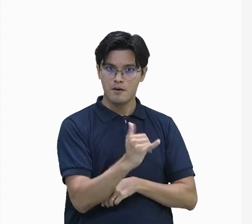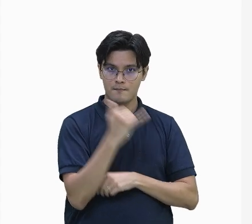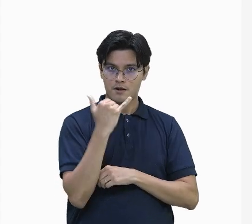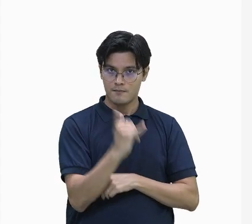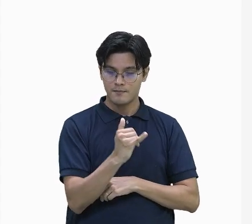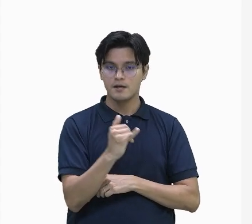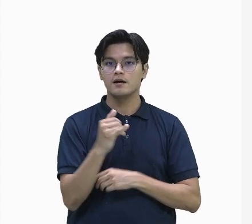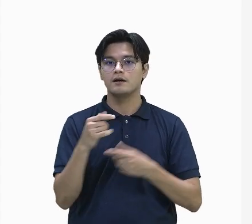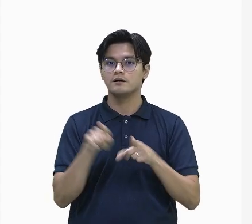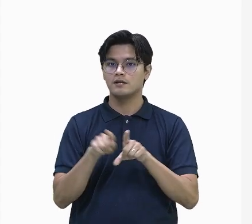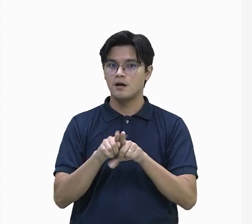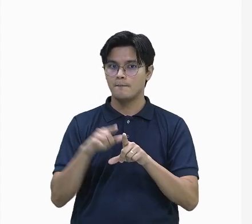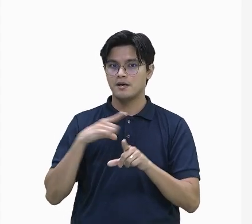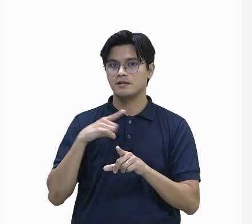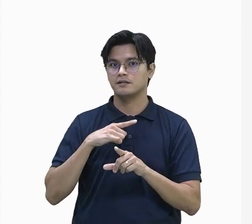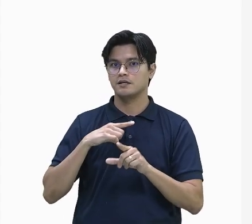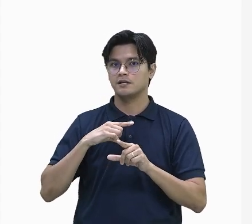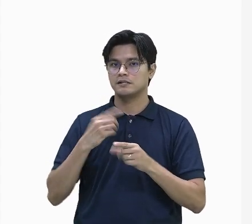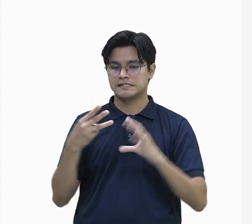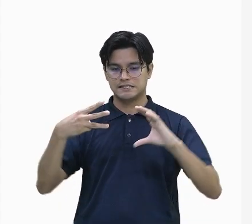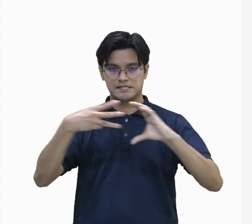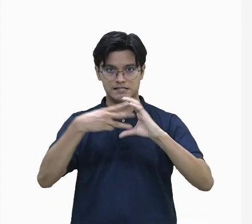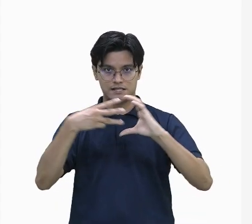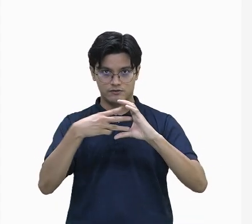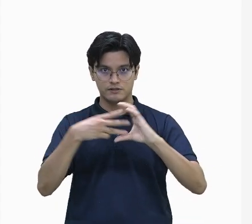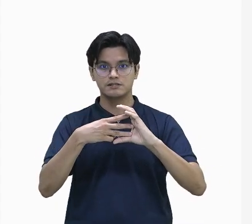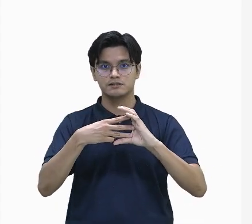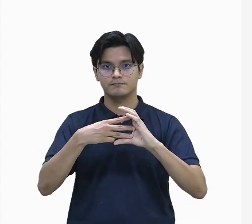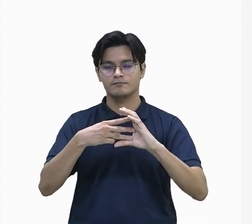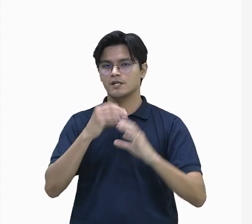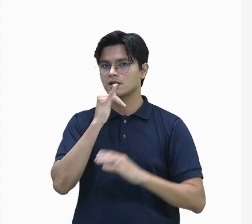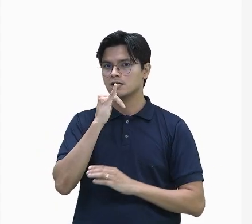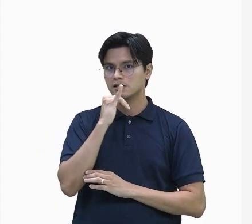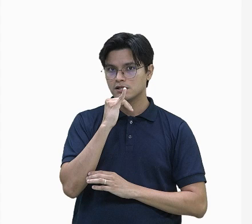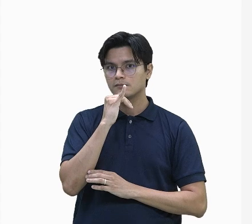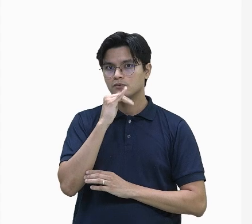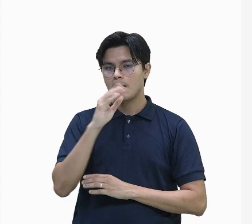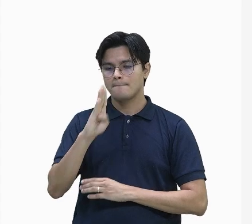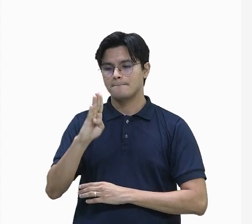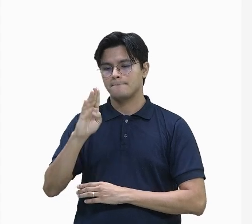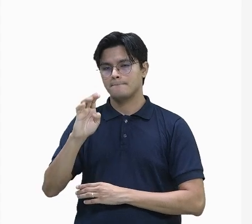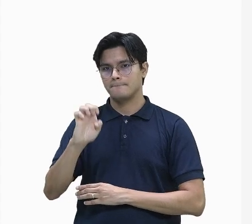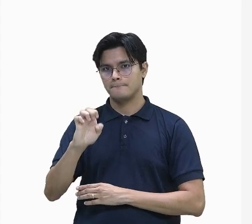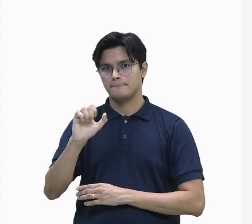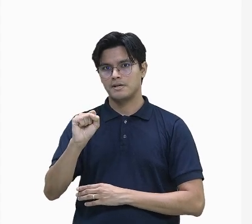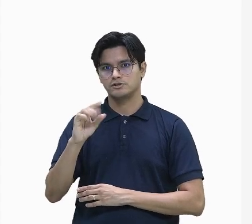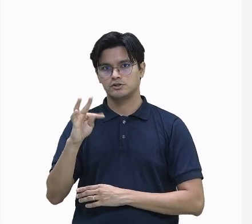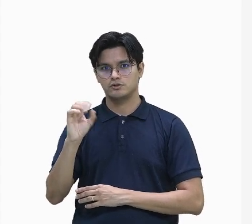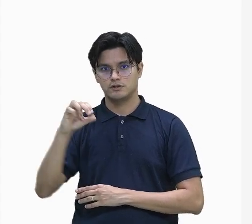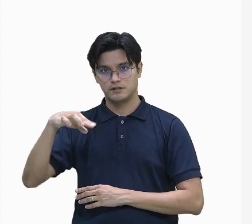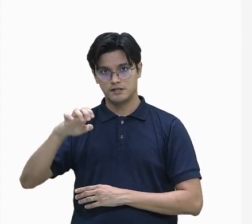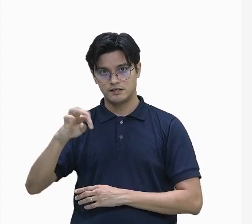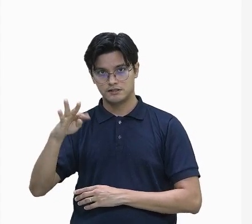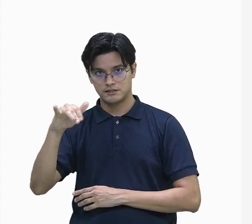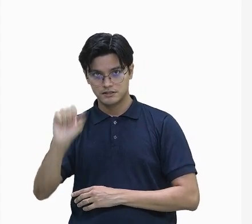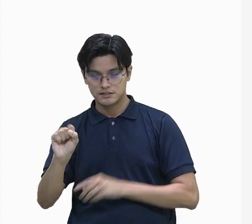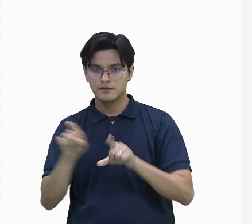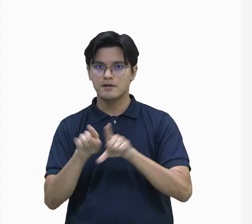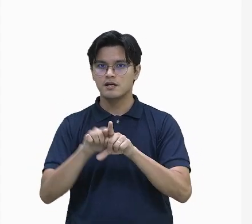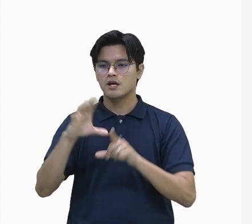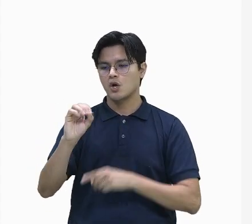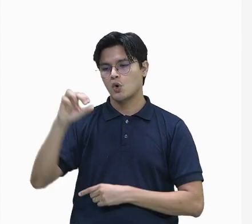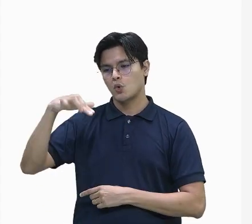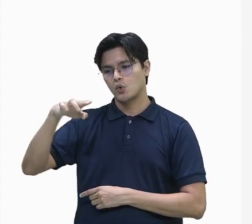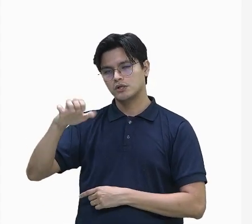são chamadas de bastonetes e cones, e essas células fotorreceptoras, elas estão na parte da retina. A